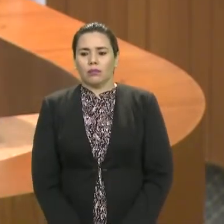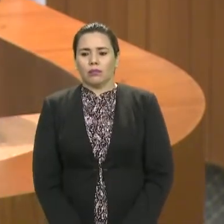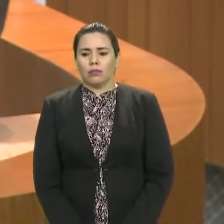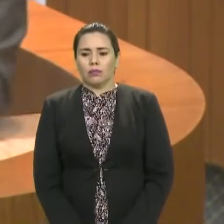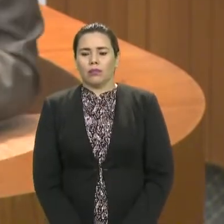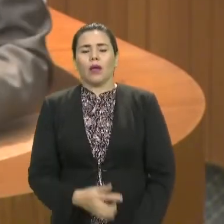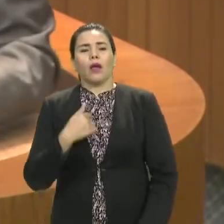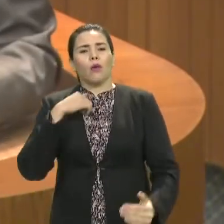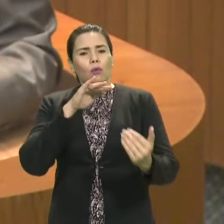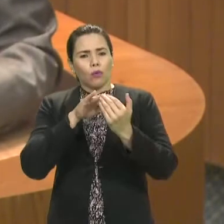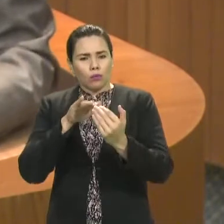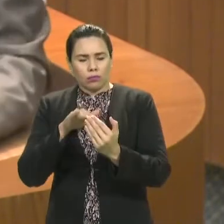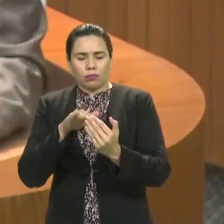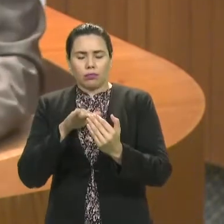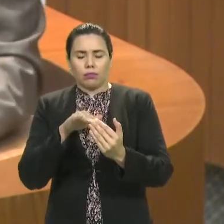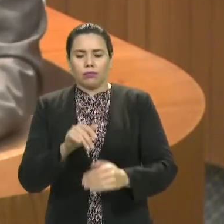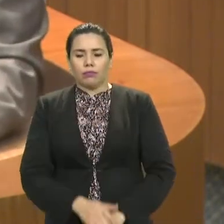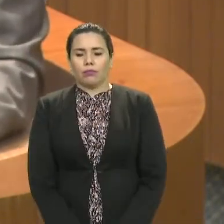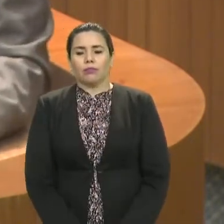para concluir, senhor presidente,